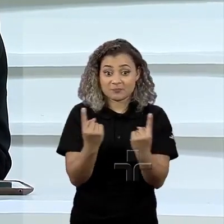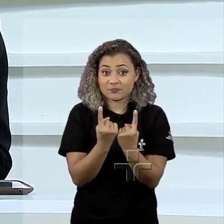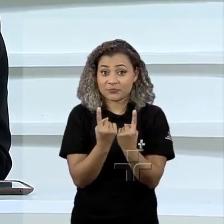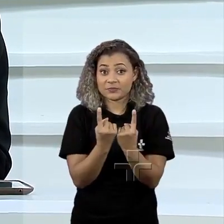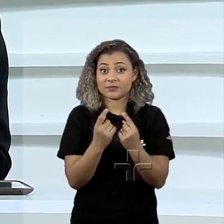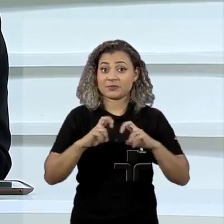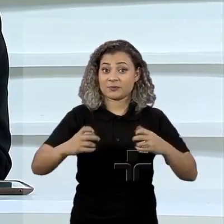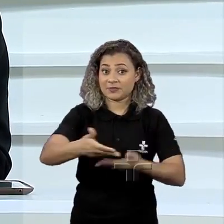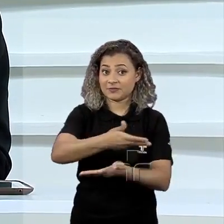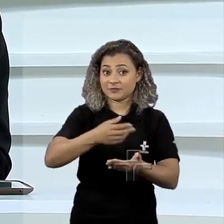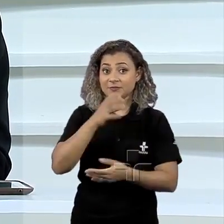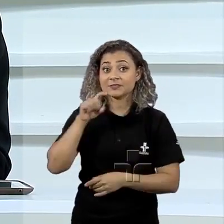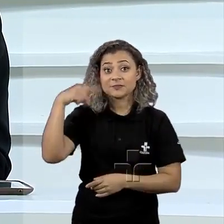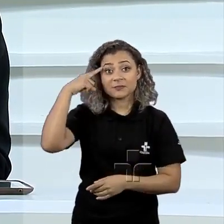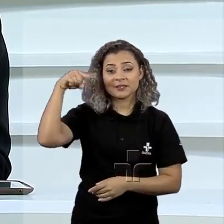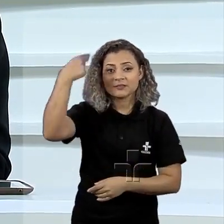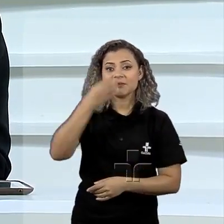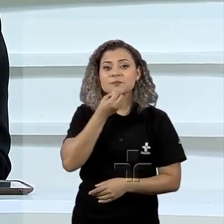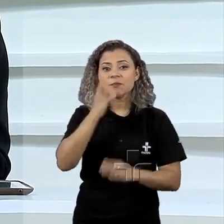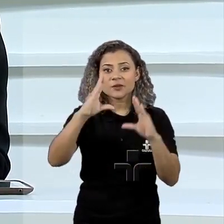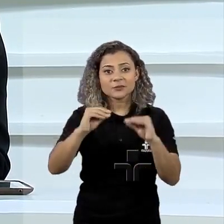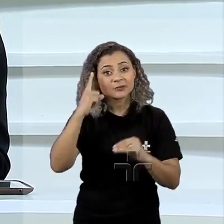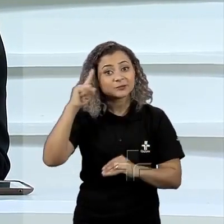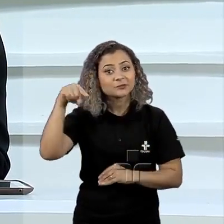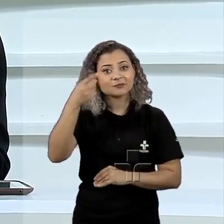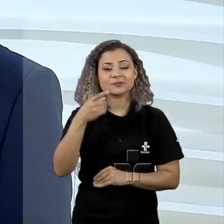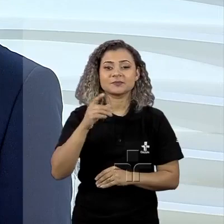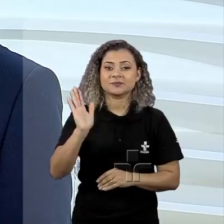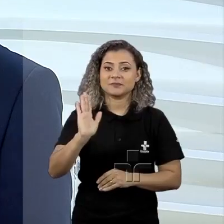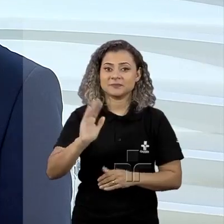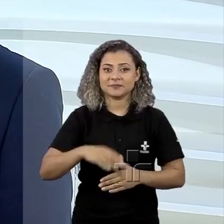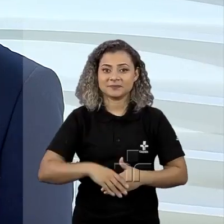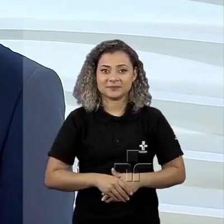do PSL. Boa noite, boa semana e até a próxima segunda.